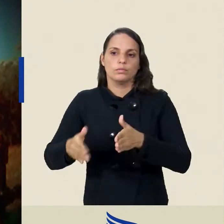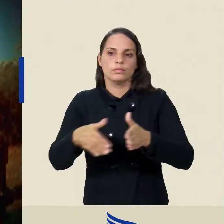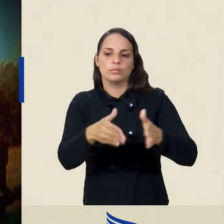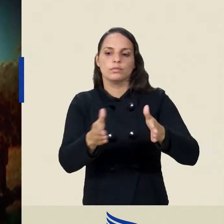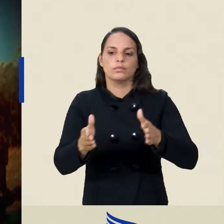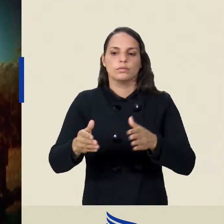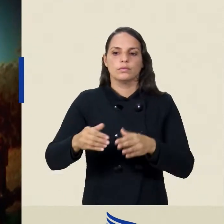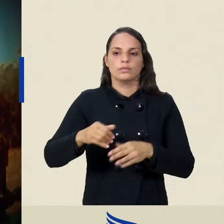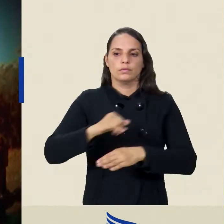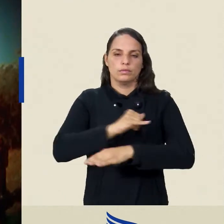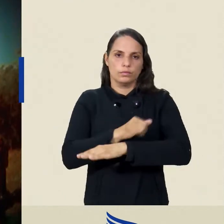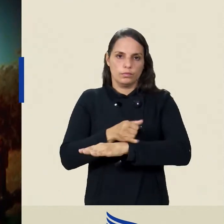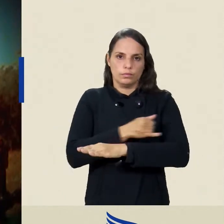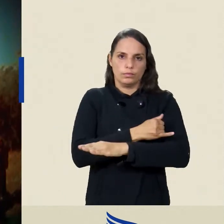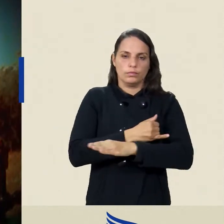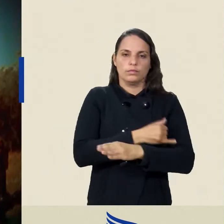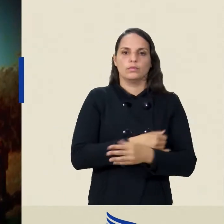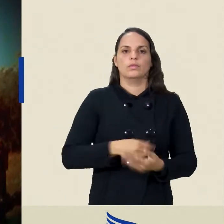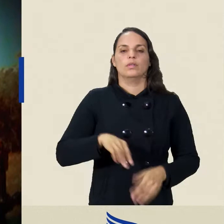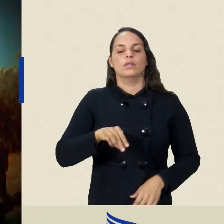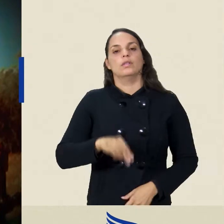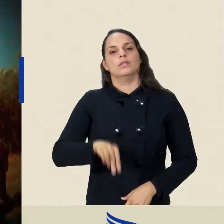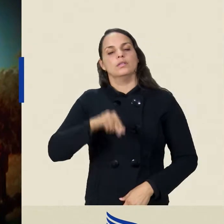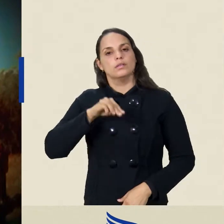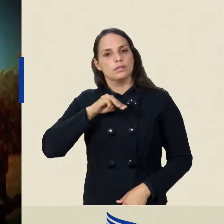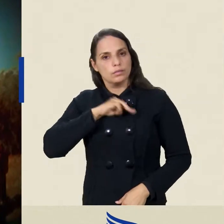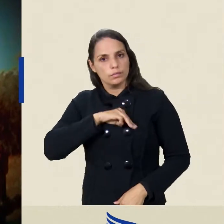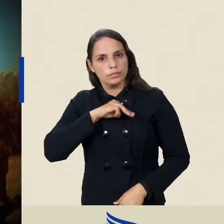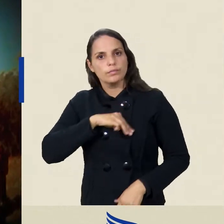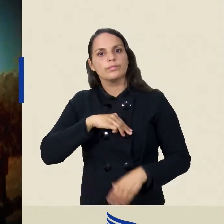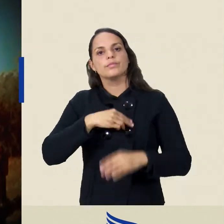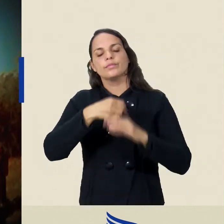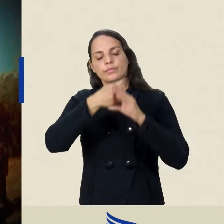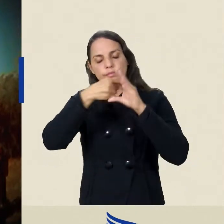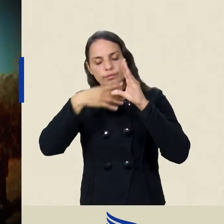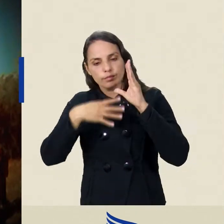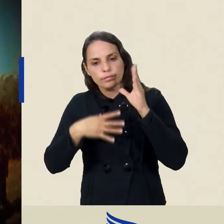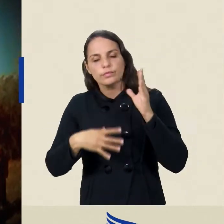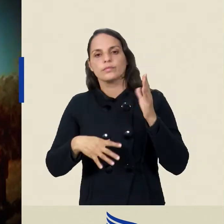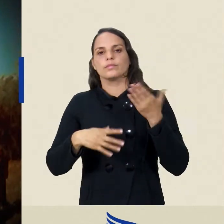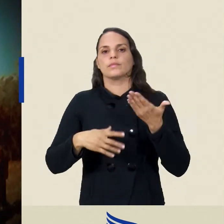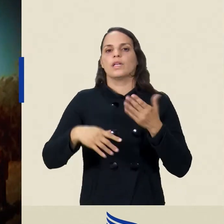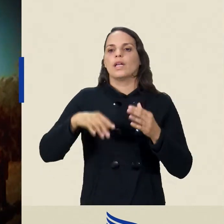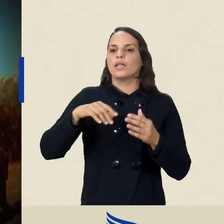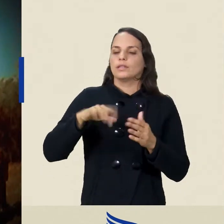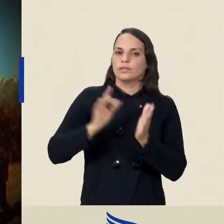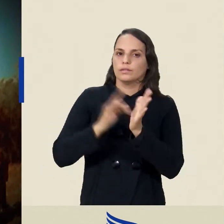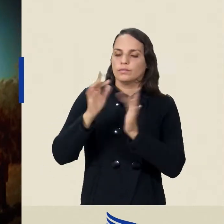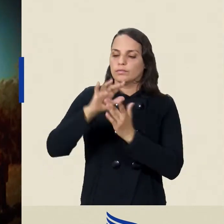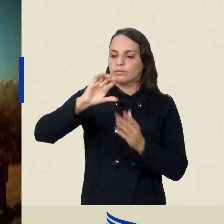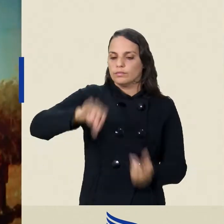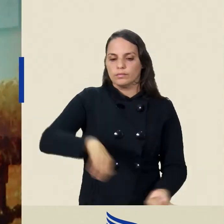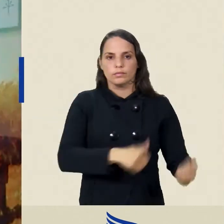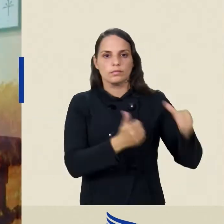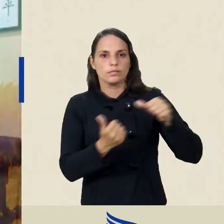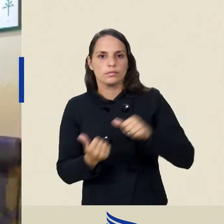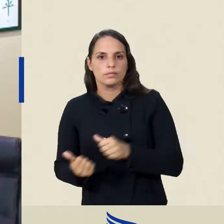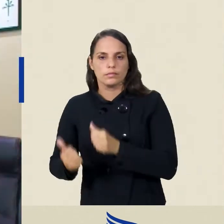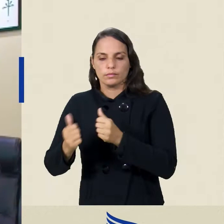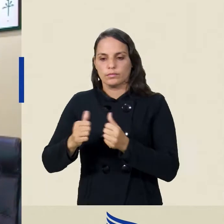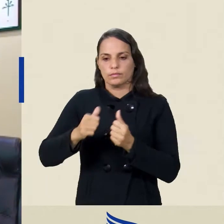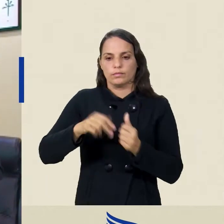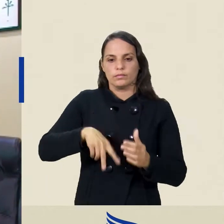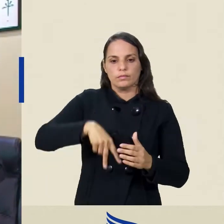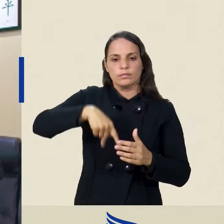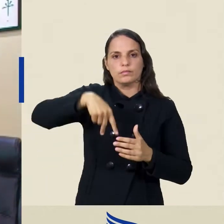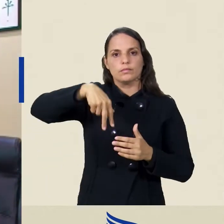assim descrito por Mateus. E sendo Jesus batizado, saiu logo da água. Mateus,